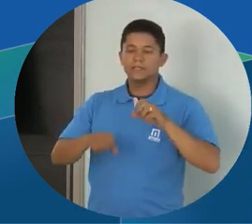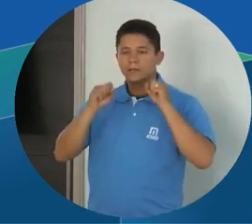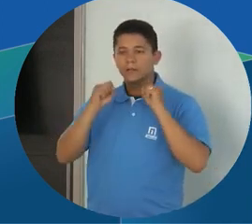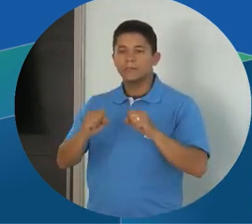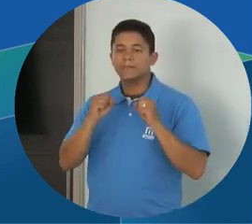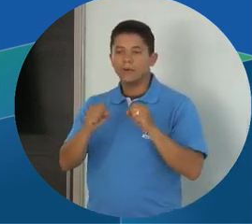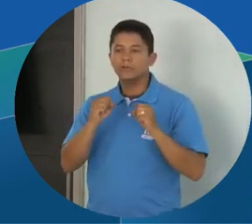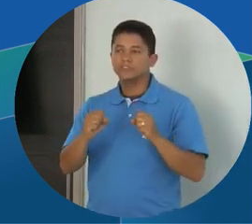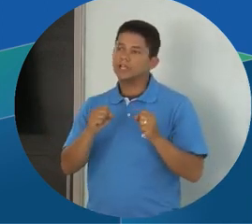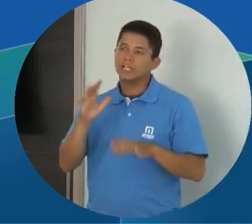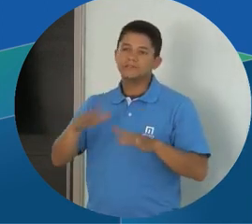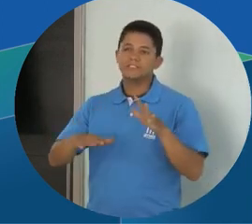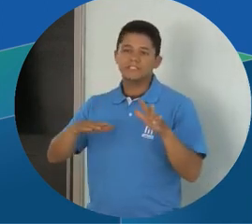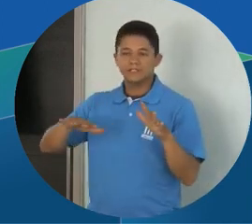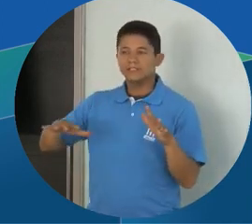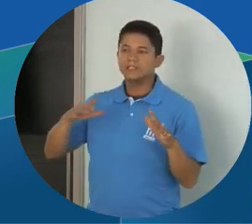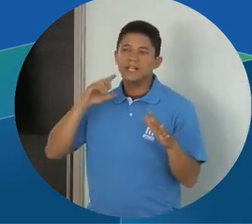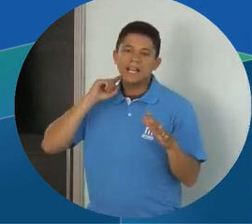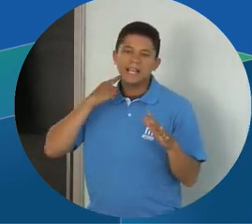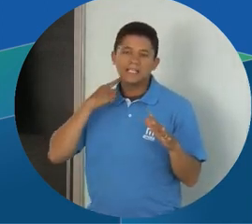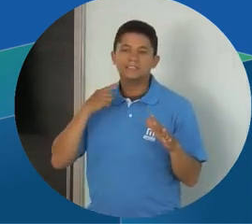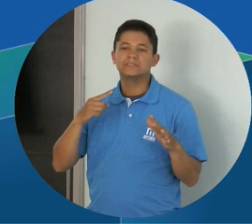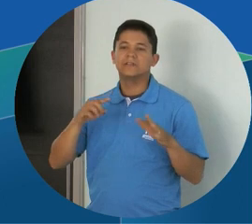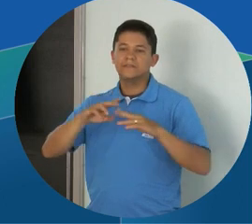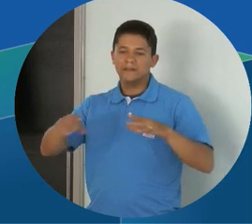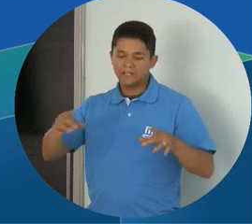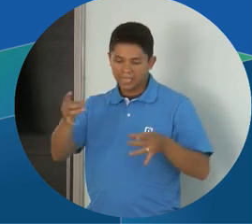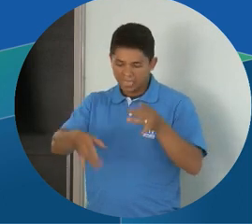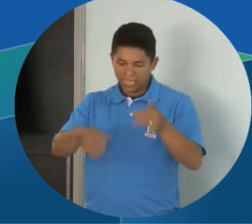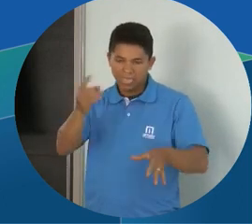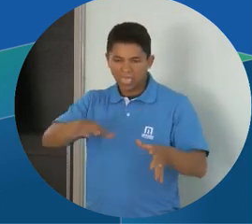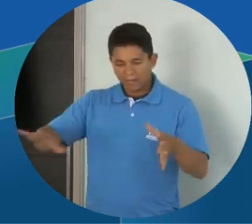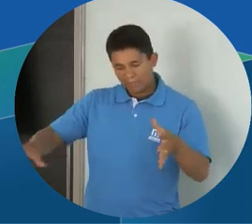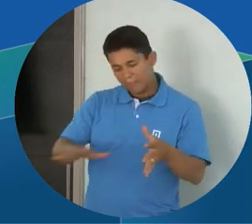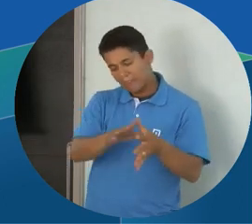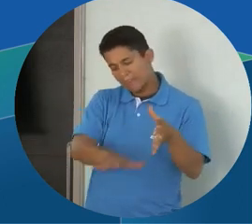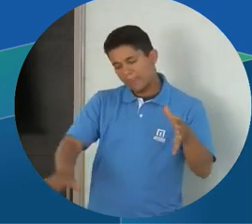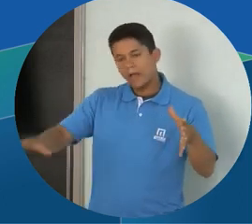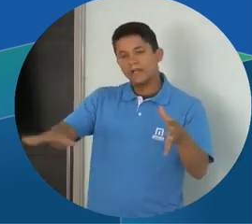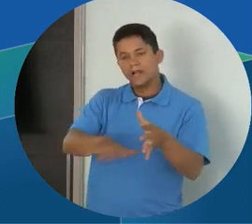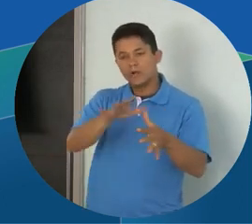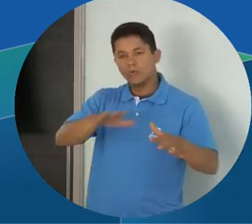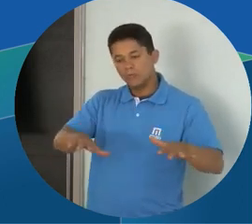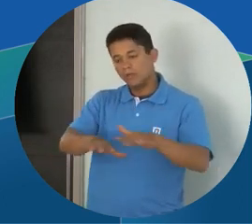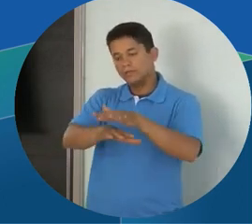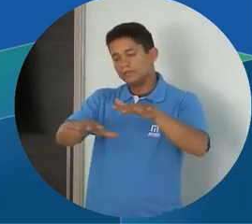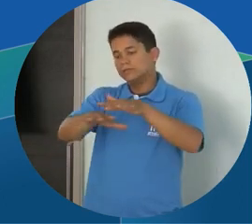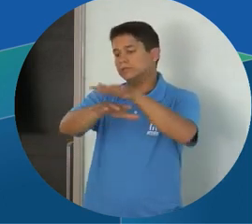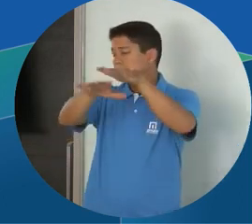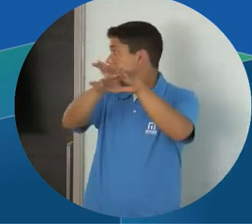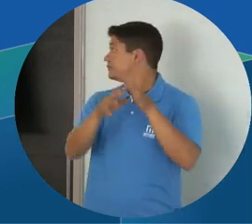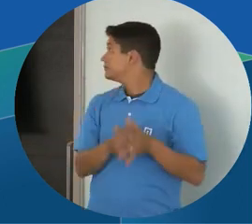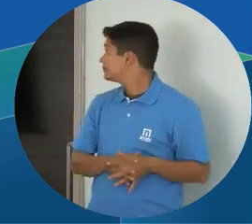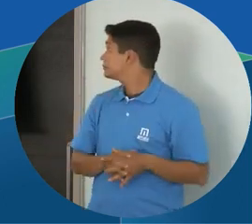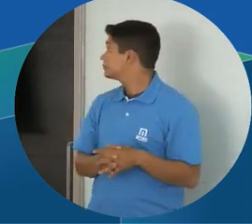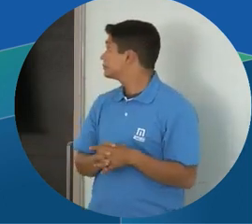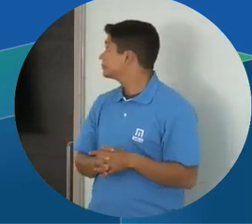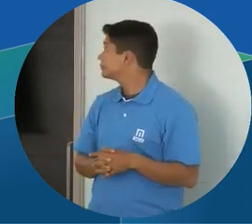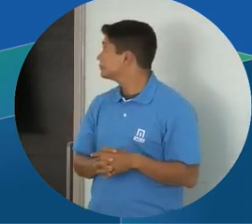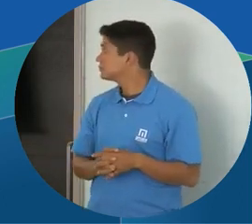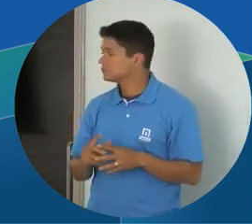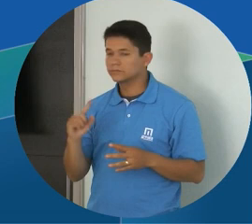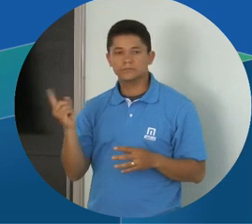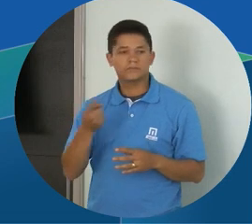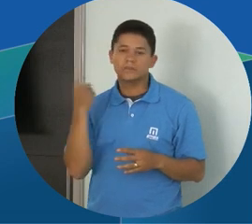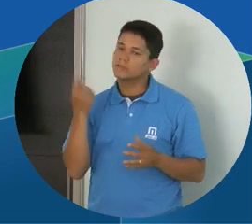um acúmulo de sedimentos, ou um solo um pouco mais amontante. Então, de forma geral, nós